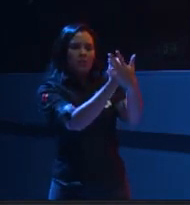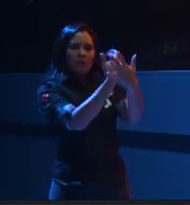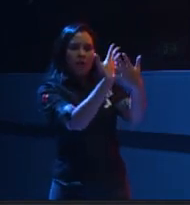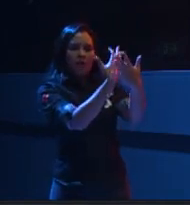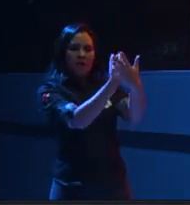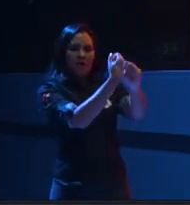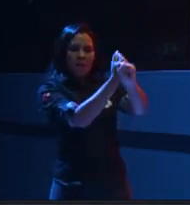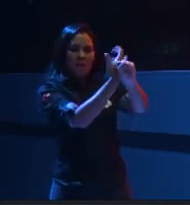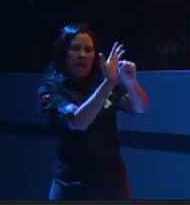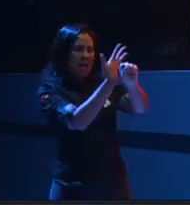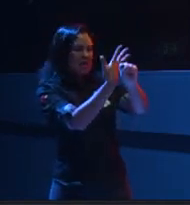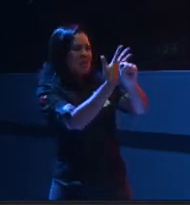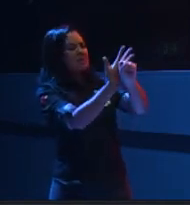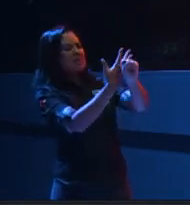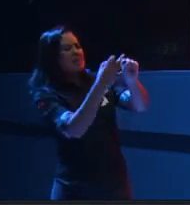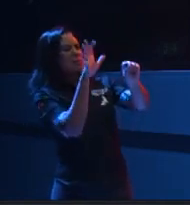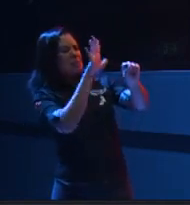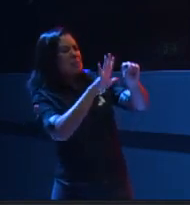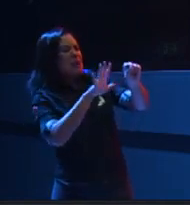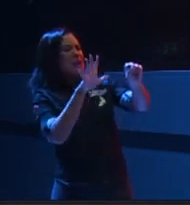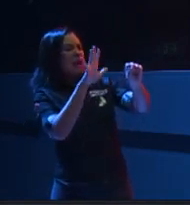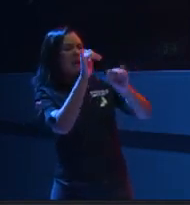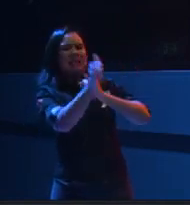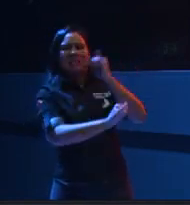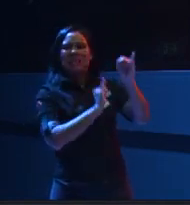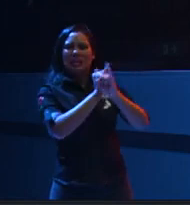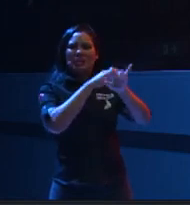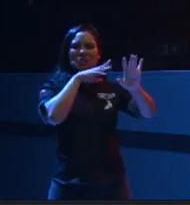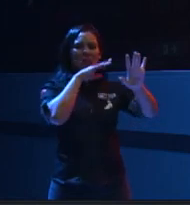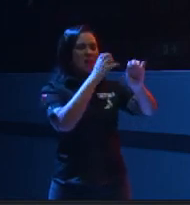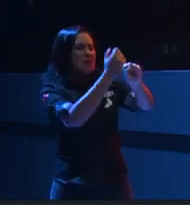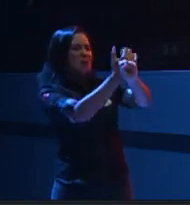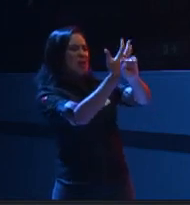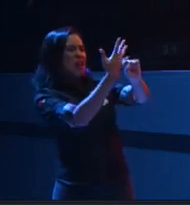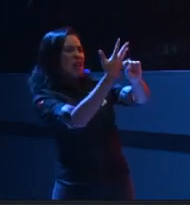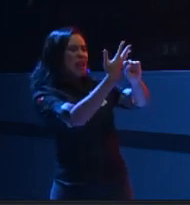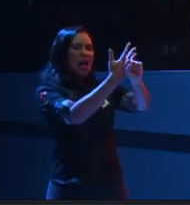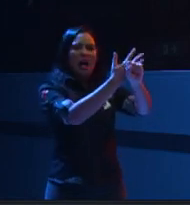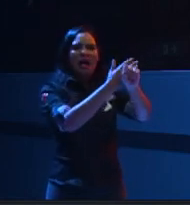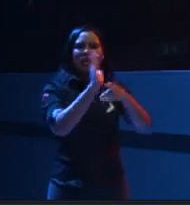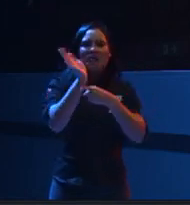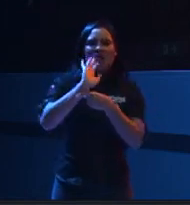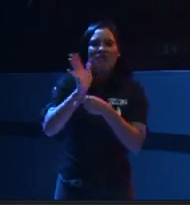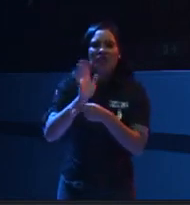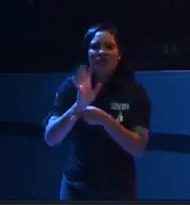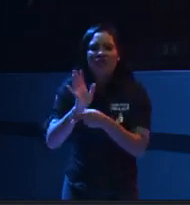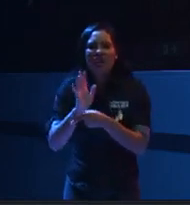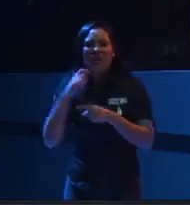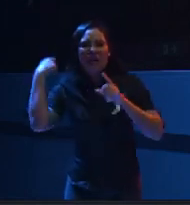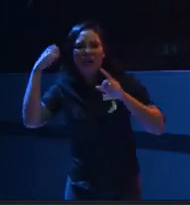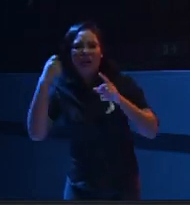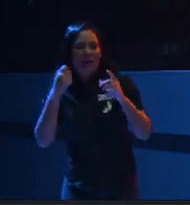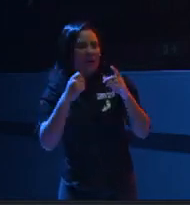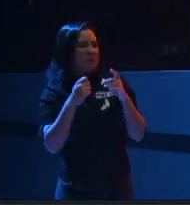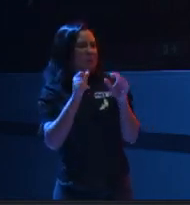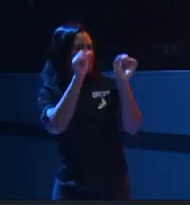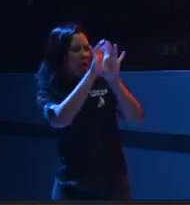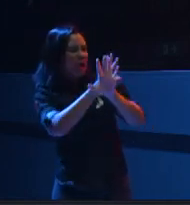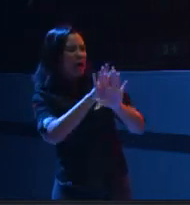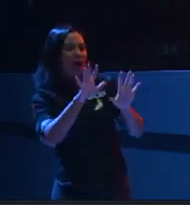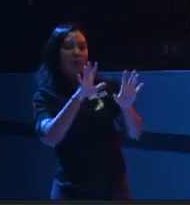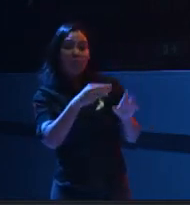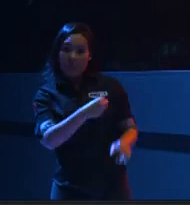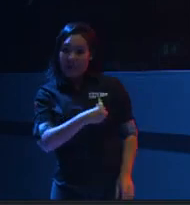dando interrupção às vezes na internet você tá querendo ver um vídeo o vídeo começa a ficar embaçada esquisita o pecado faz